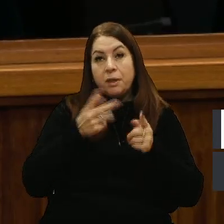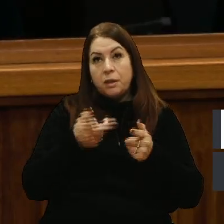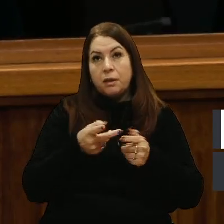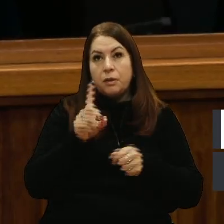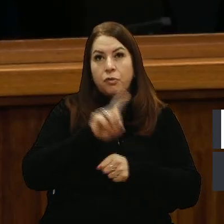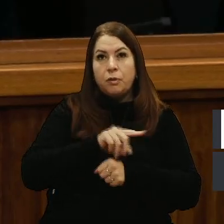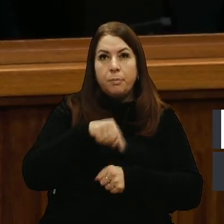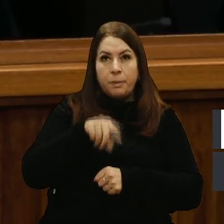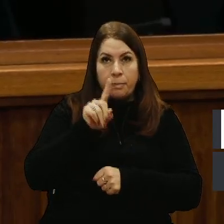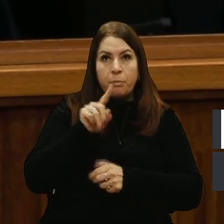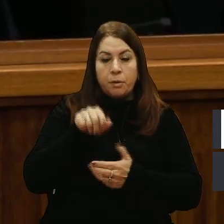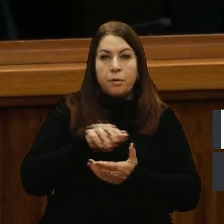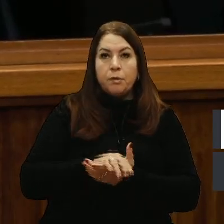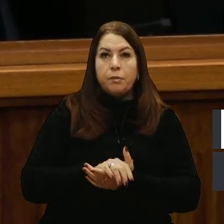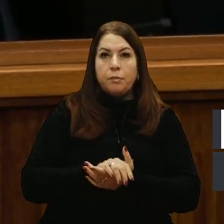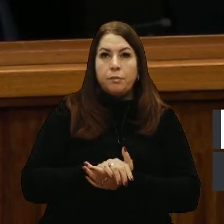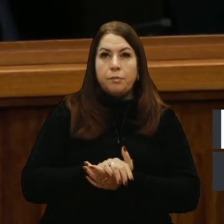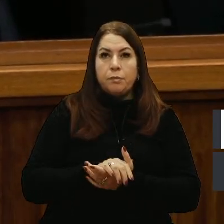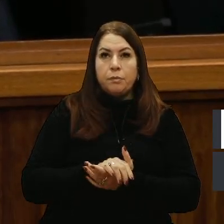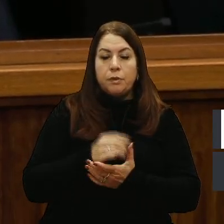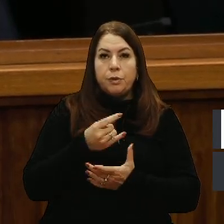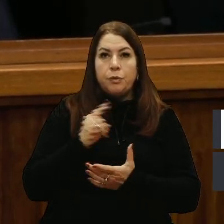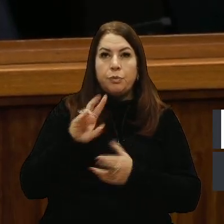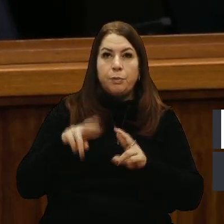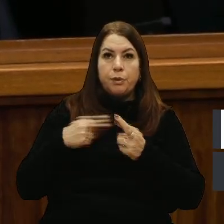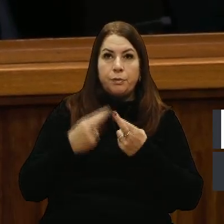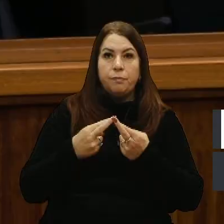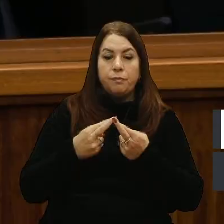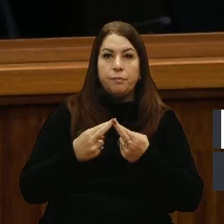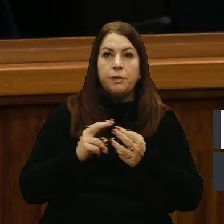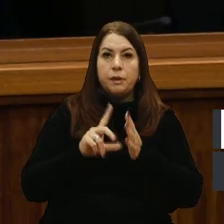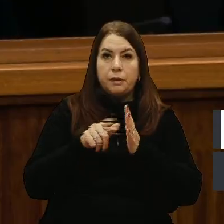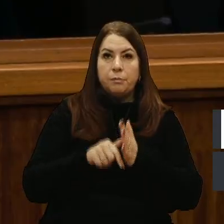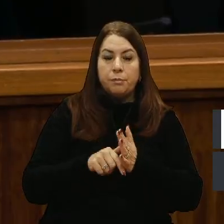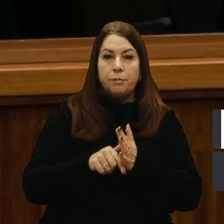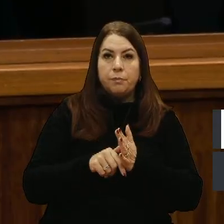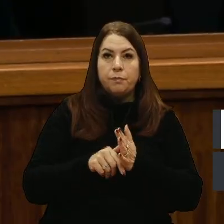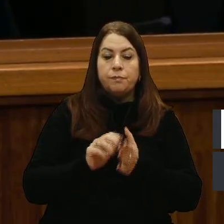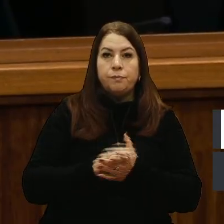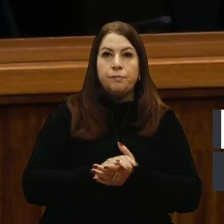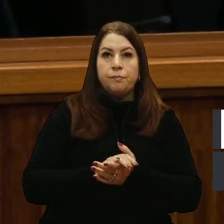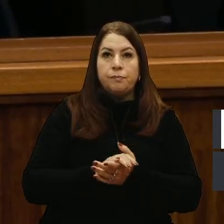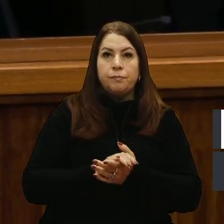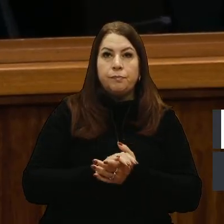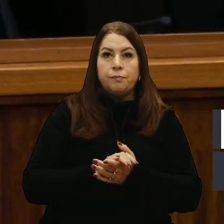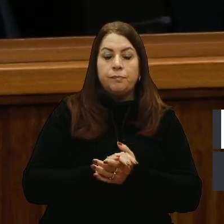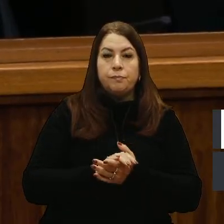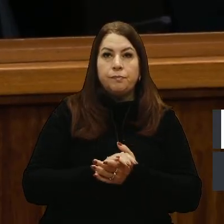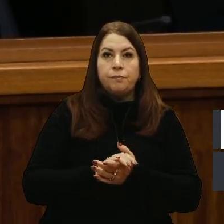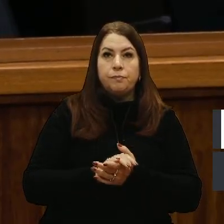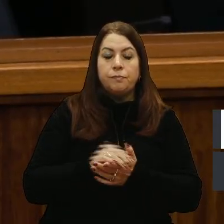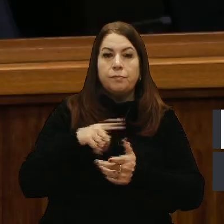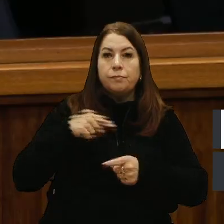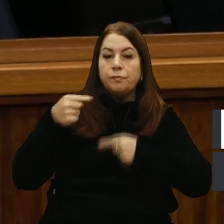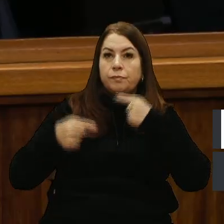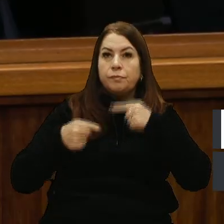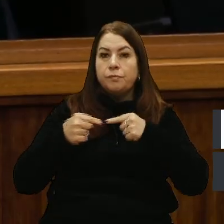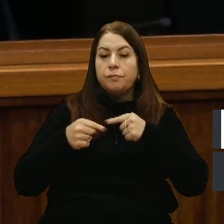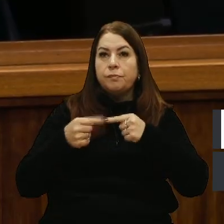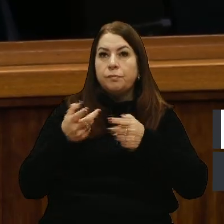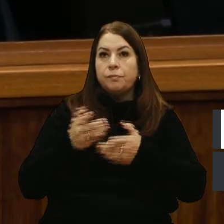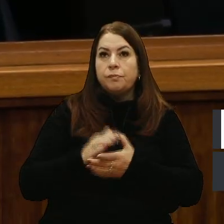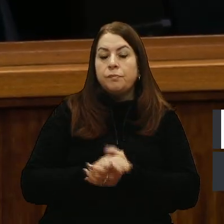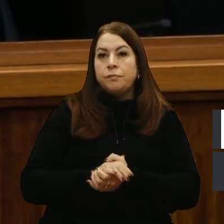dia 1º, é a nossa última reunião e depois virá a debate, a